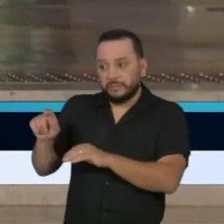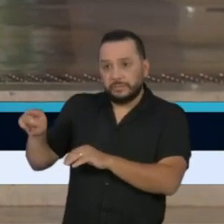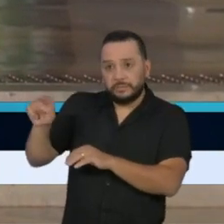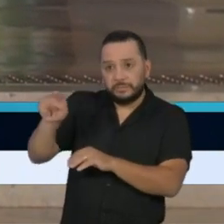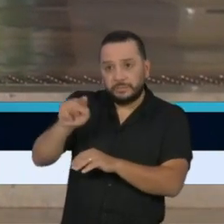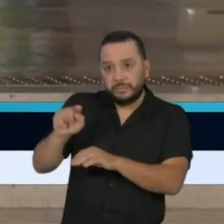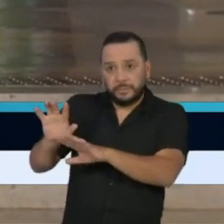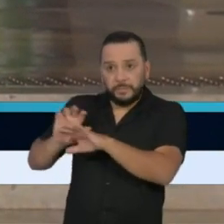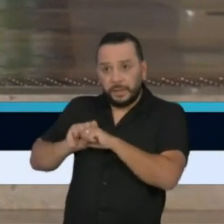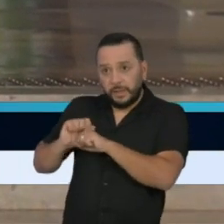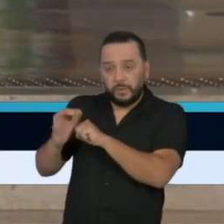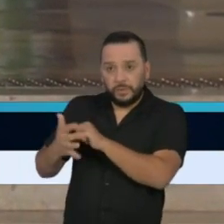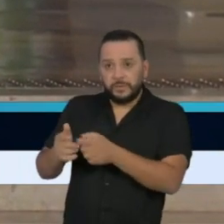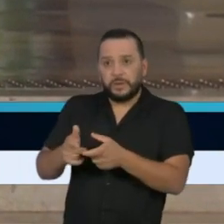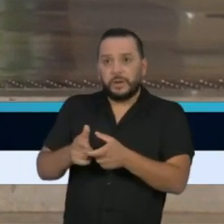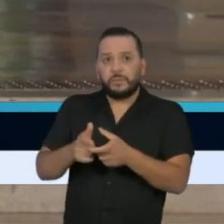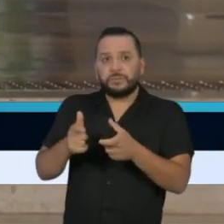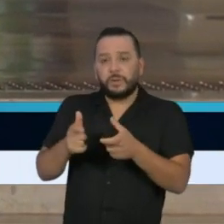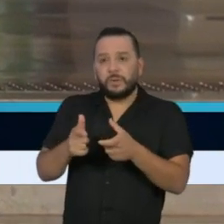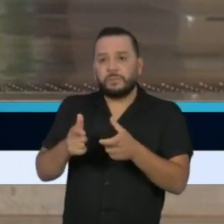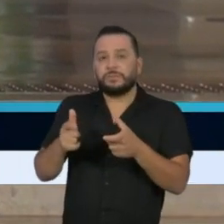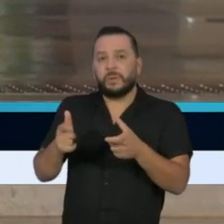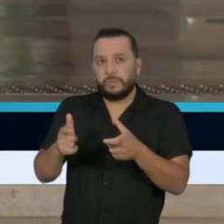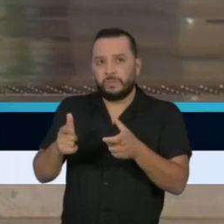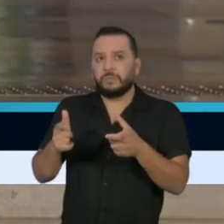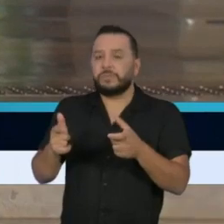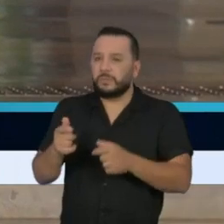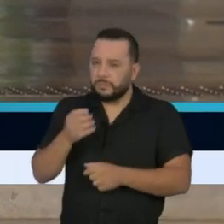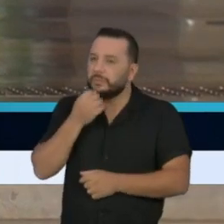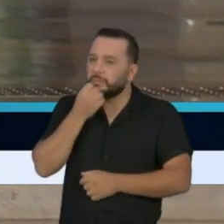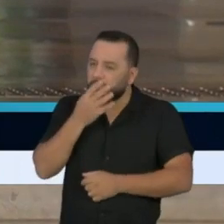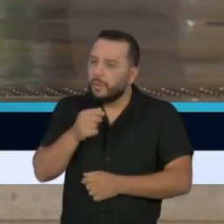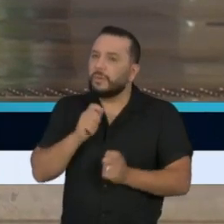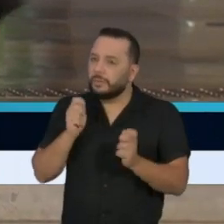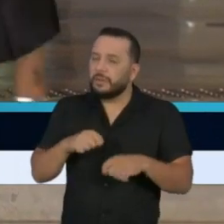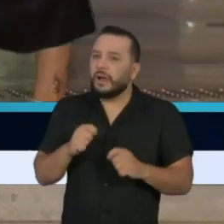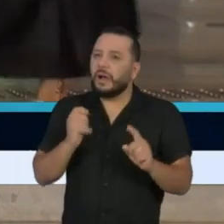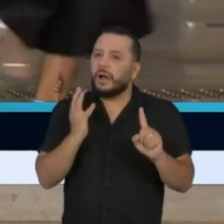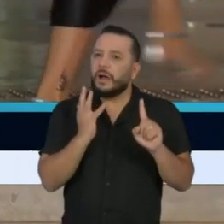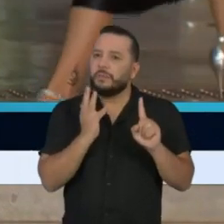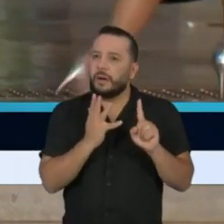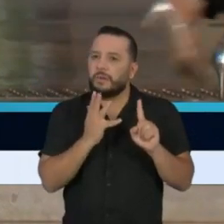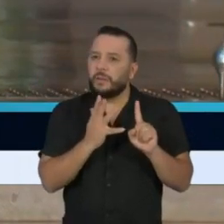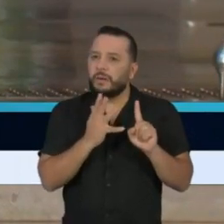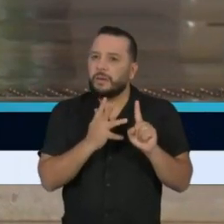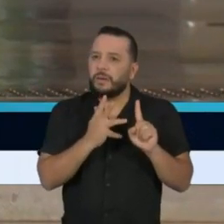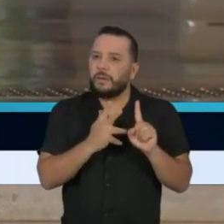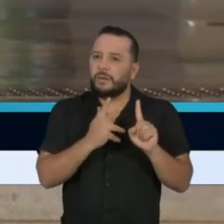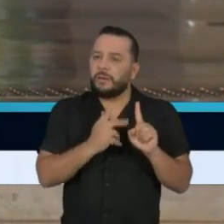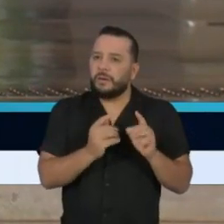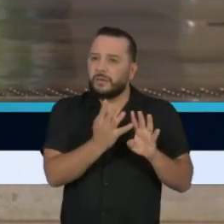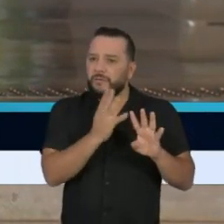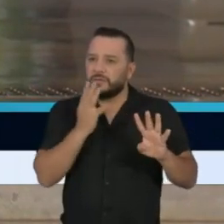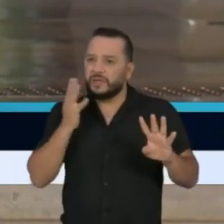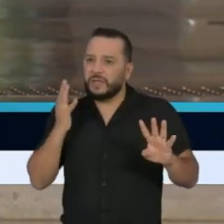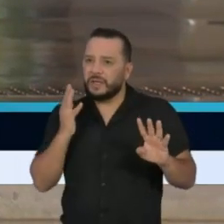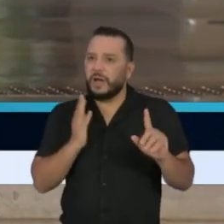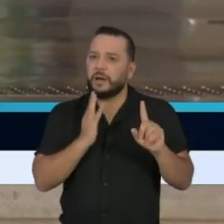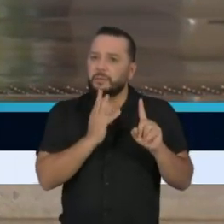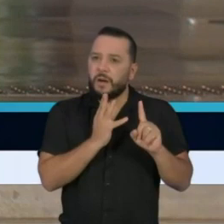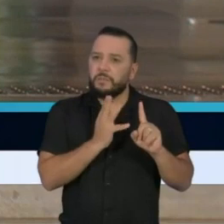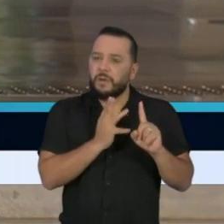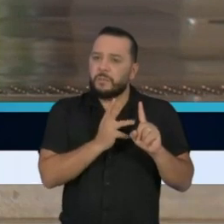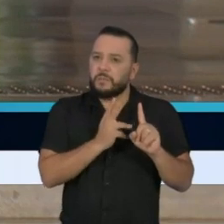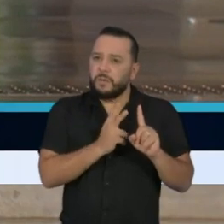conseguir ultrapassar com os leitos existentes, mais os leitos que estão sendo preparados com o advento de